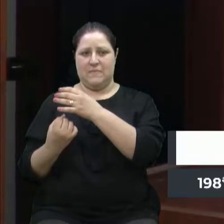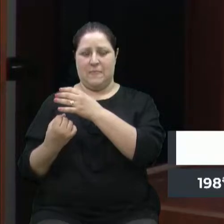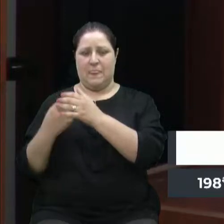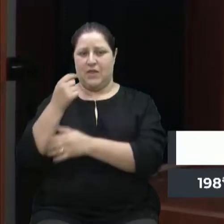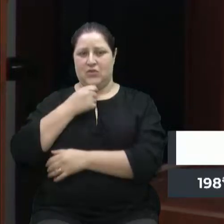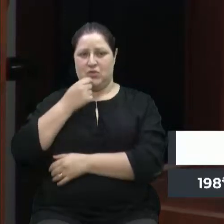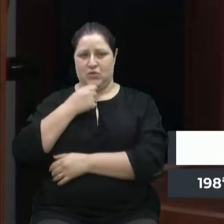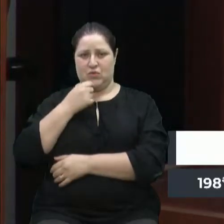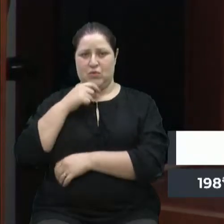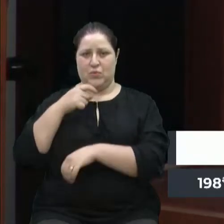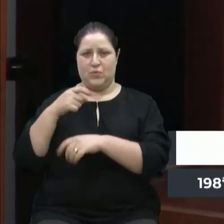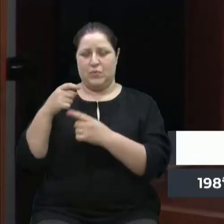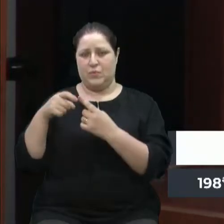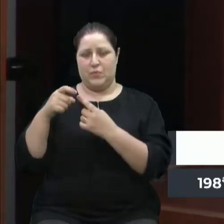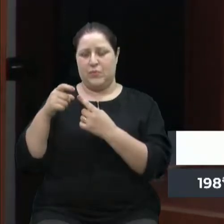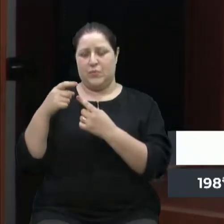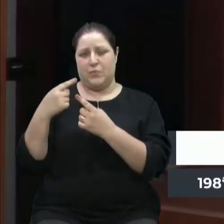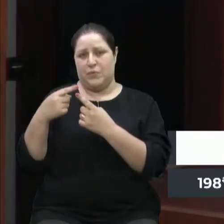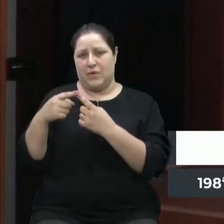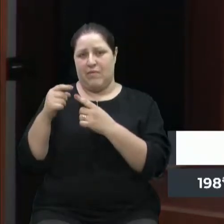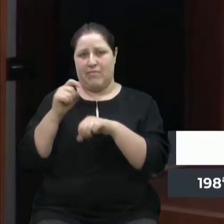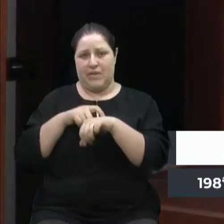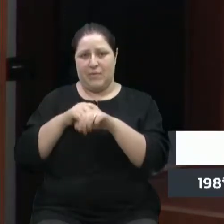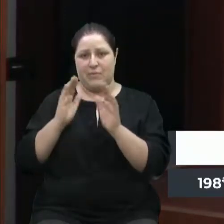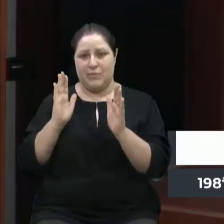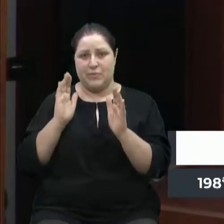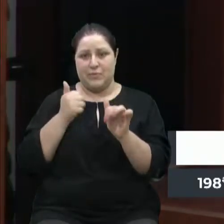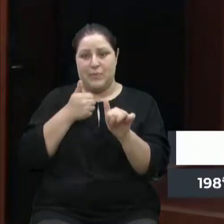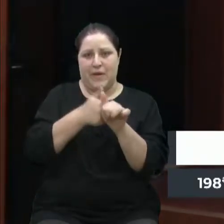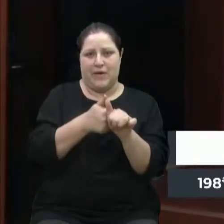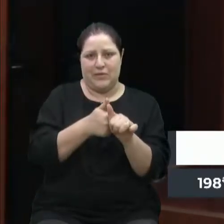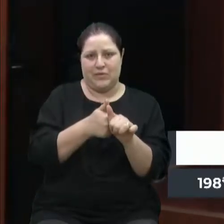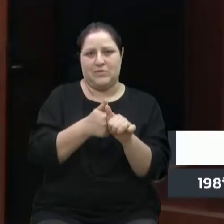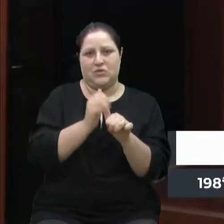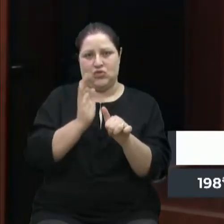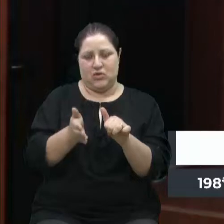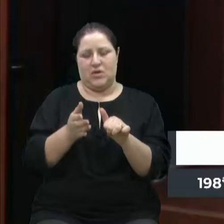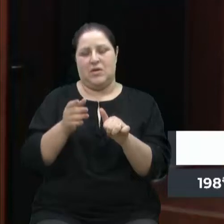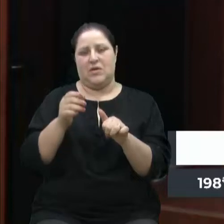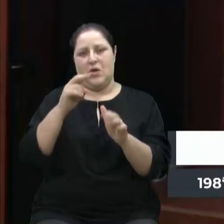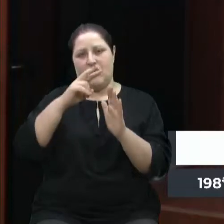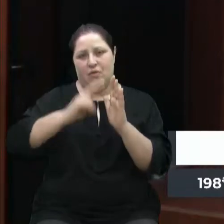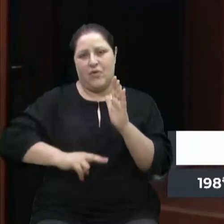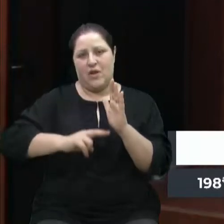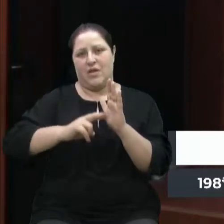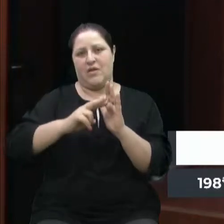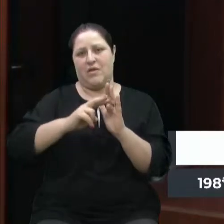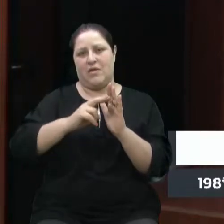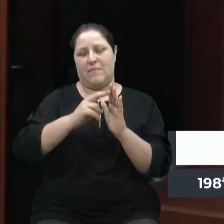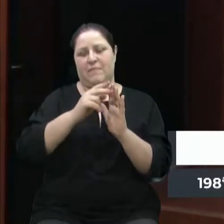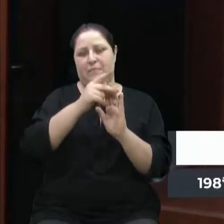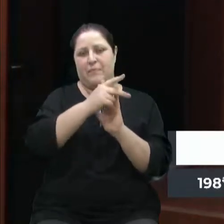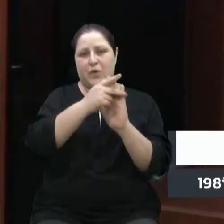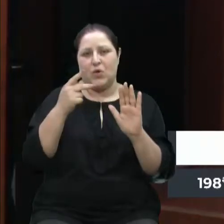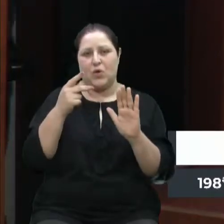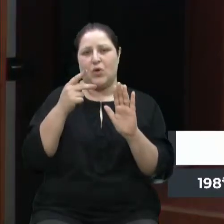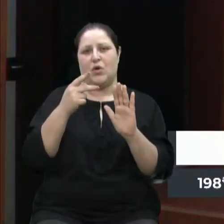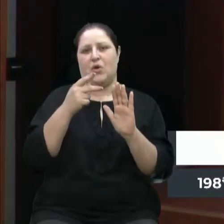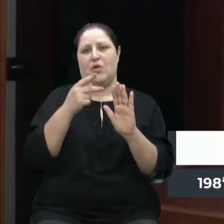apertando, e eu faço questão de ler aqui uma correspondência que eles protocolaram nessa casa para a presidência, protocolaram